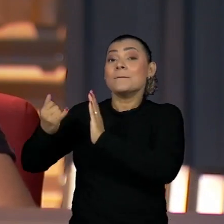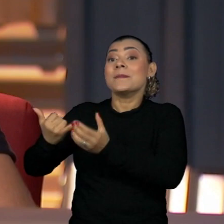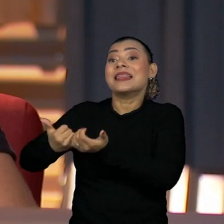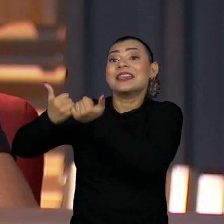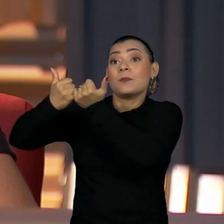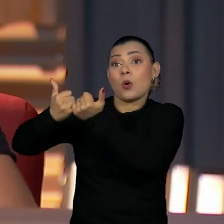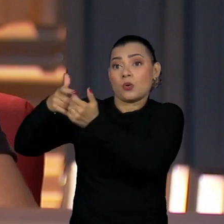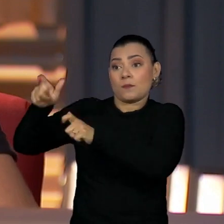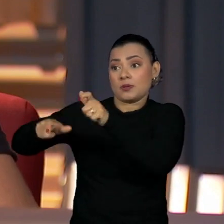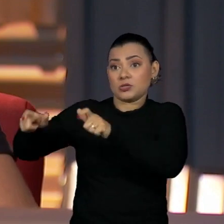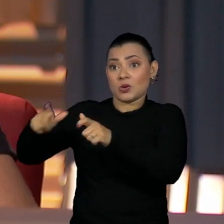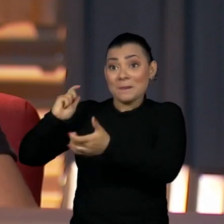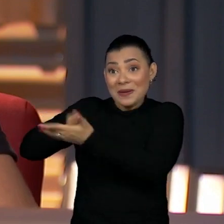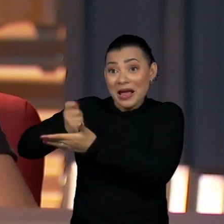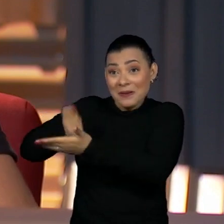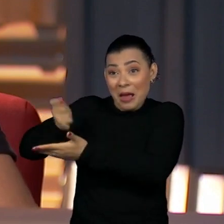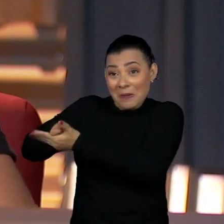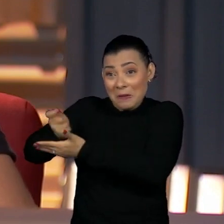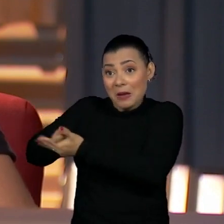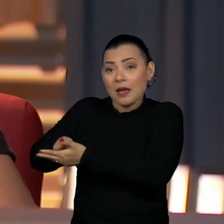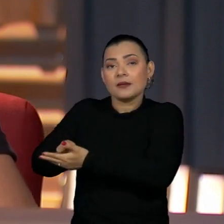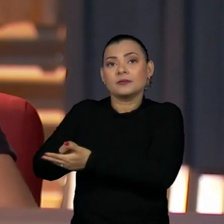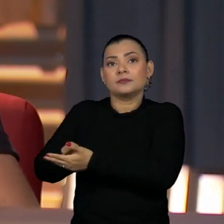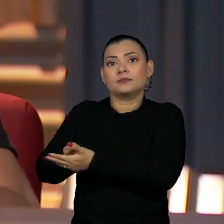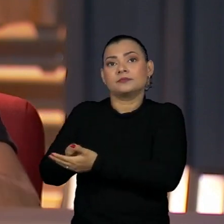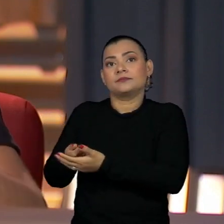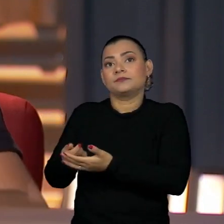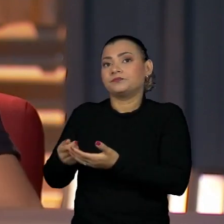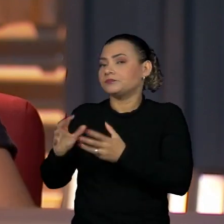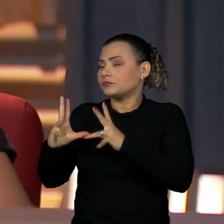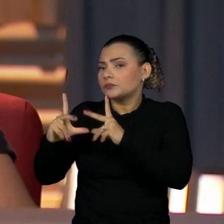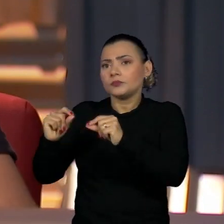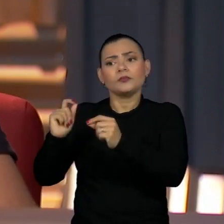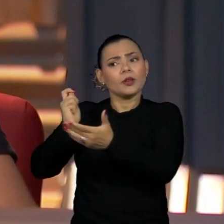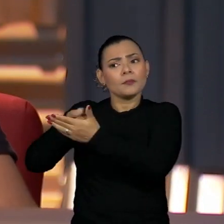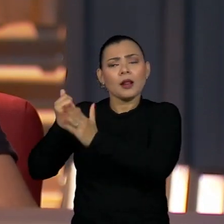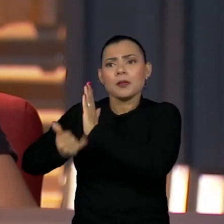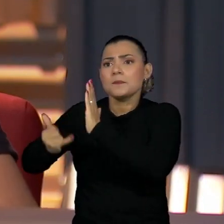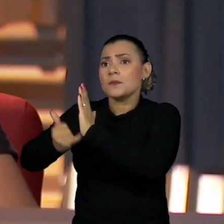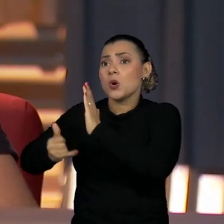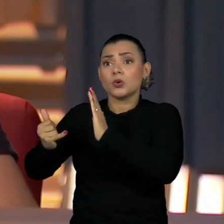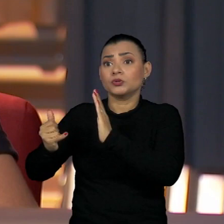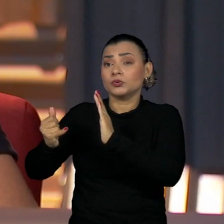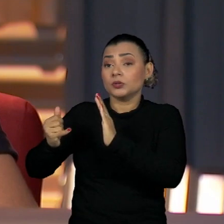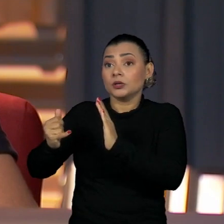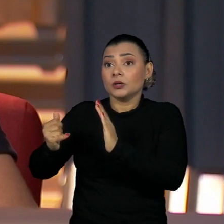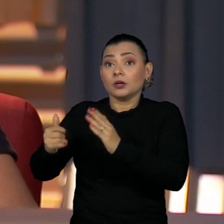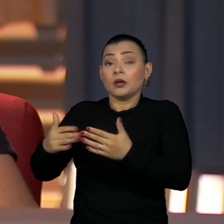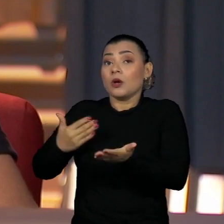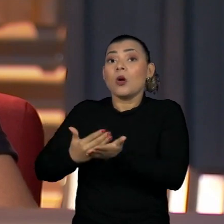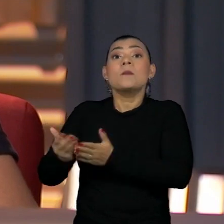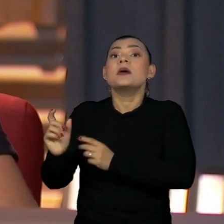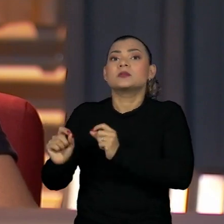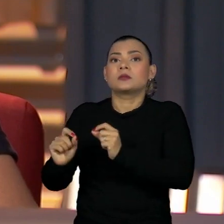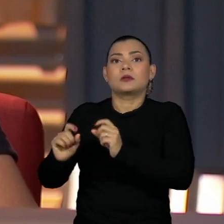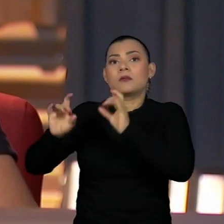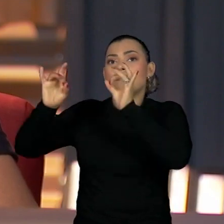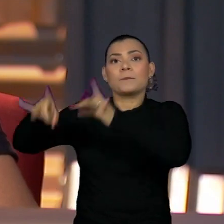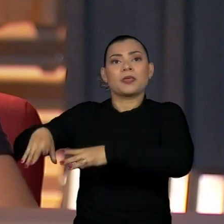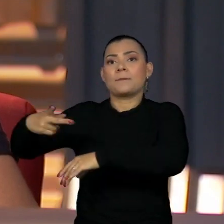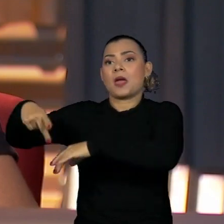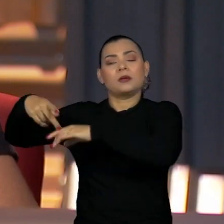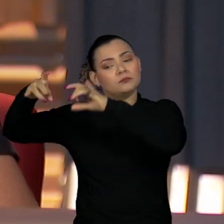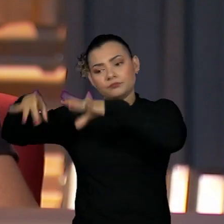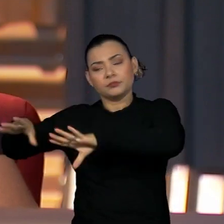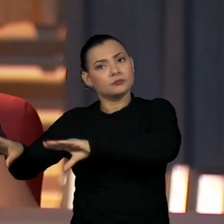dessa pessoa, ela acaba, a fortuna como um todo, né, estabelecido lá um valor, eles começam a sair do próprio país. E